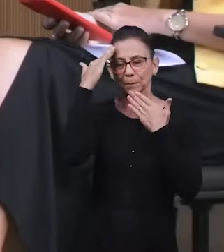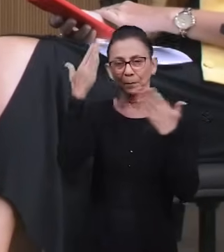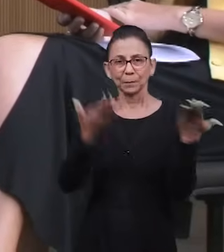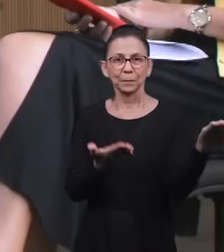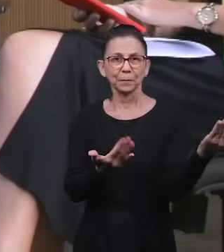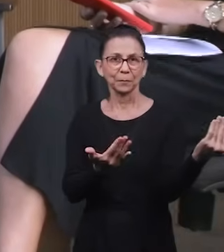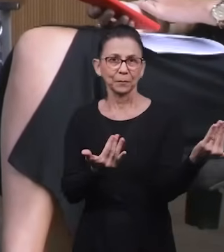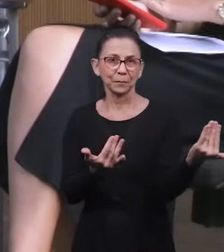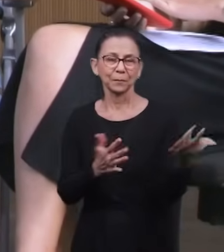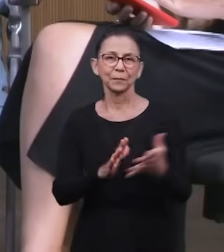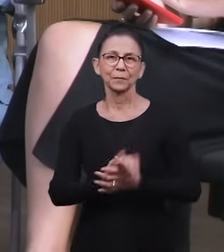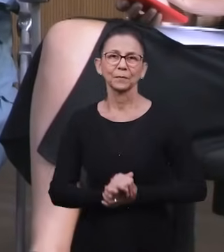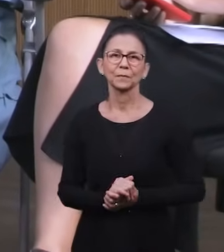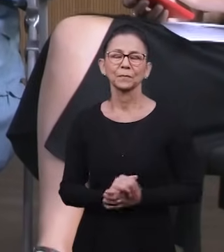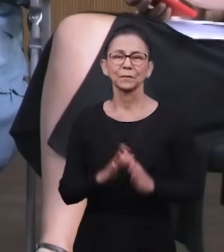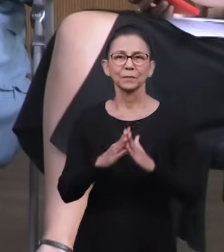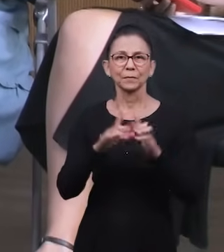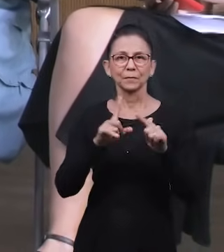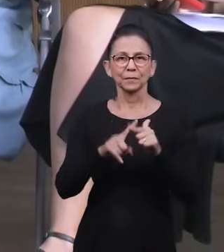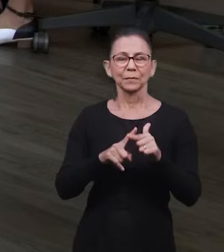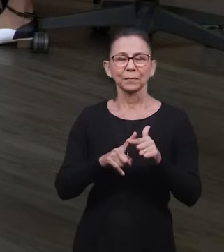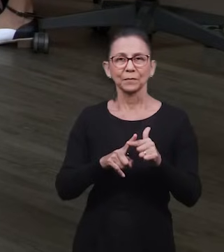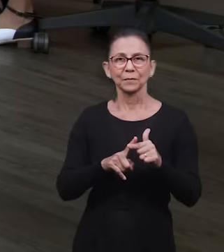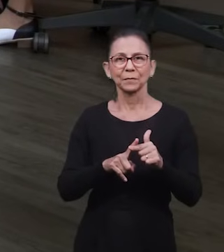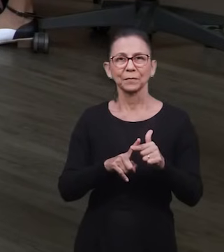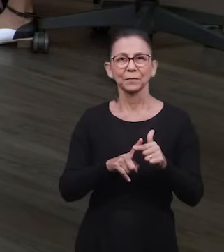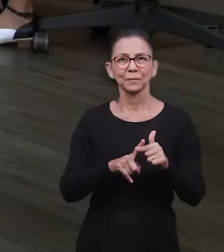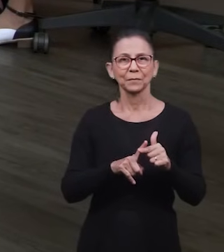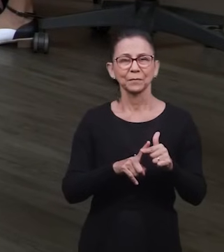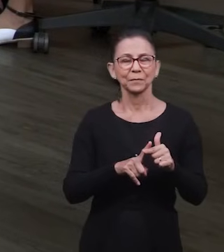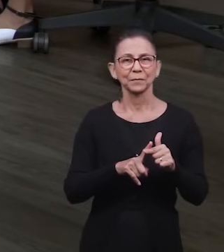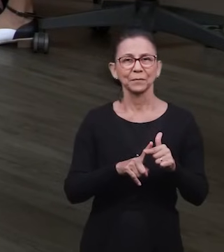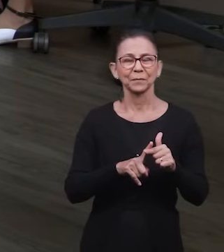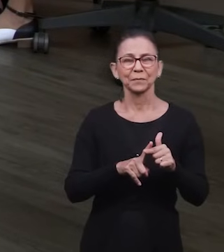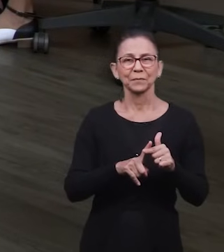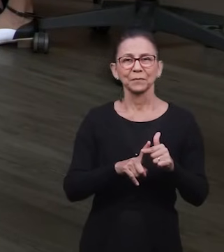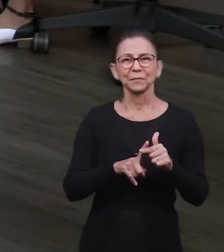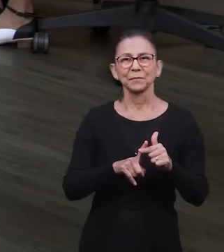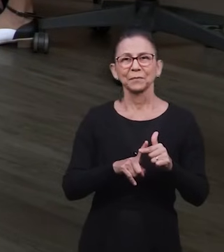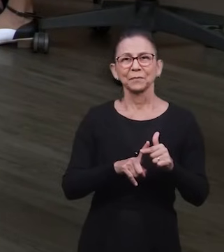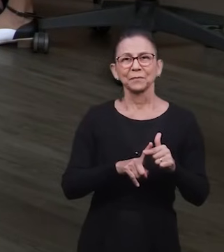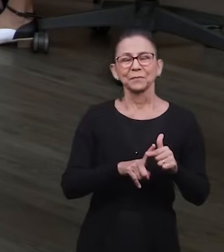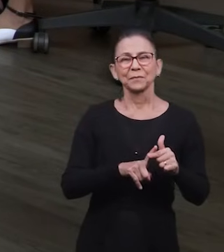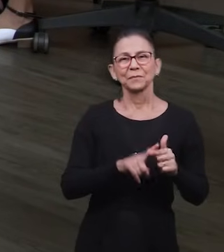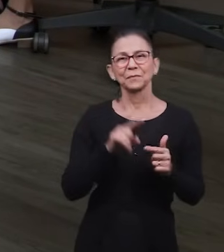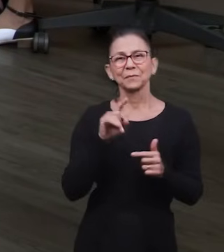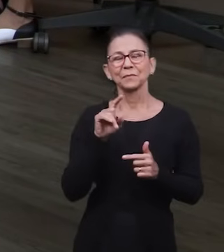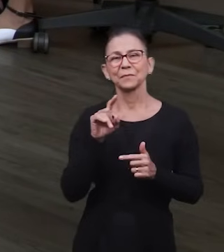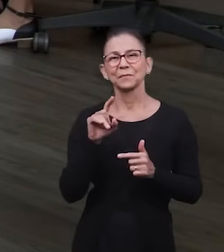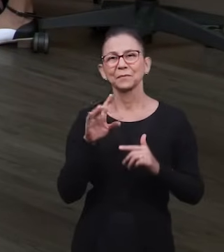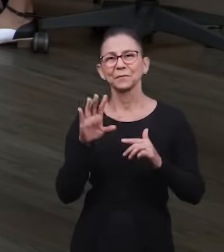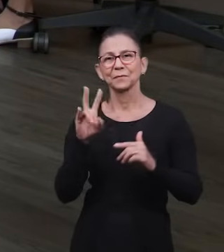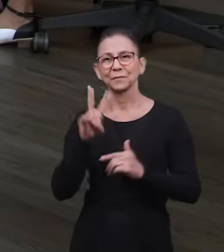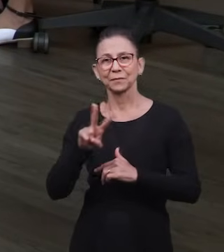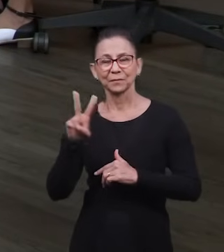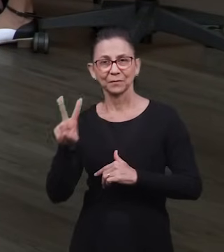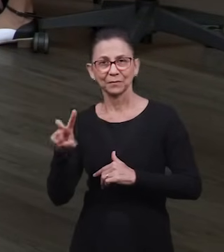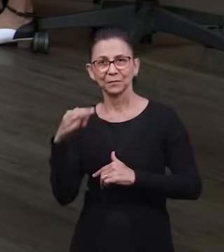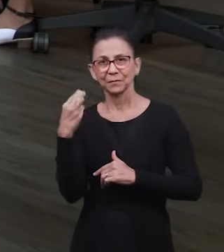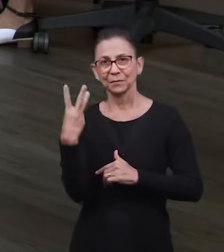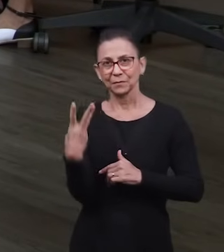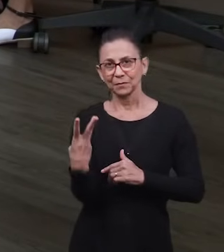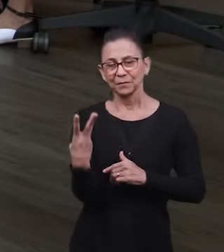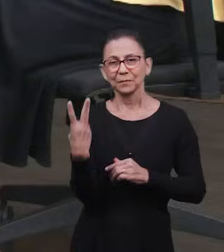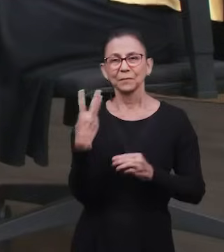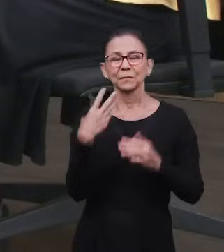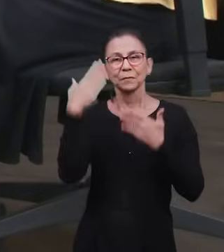muito bom. Quero agradecer aos jovens da Igreja de Praia da Costa 3, também conhecida como Moby Dick, pastor Marcelo Ferreira, que nos enviou aqui